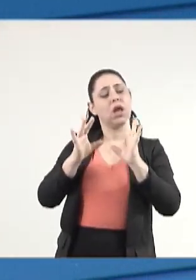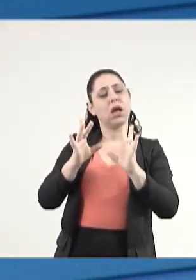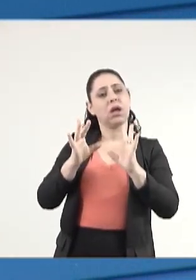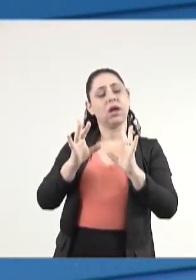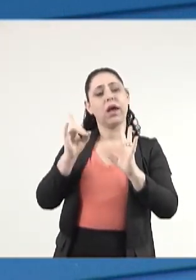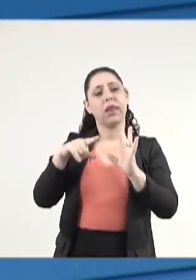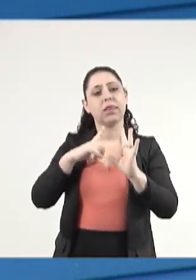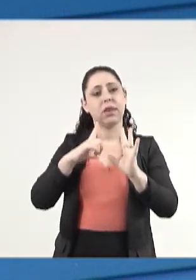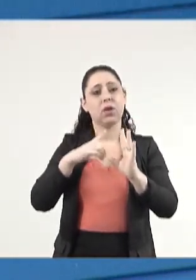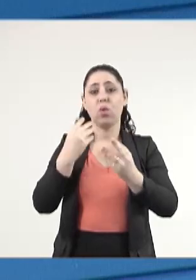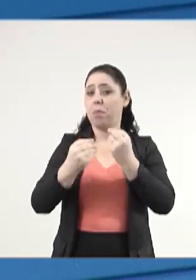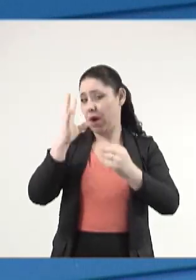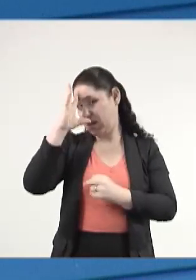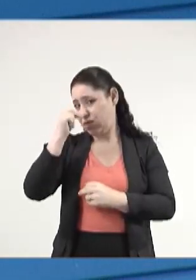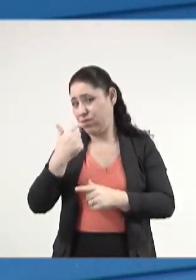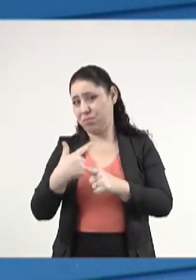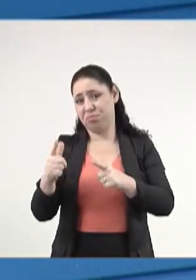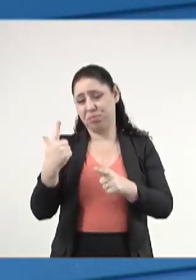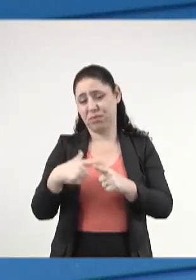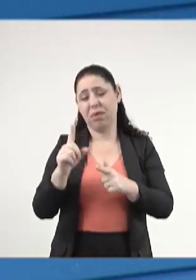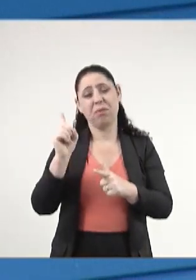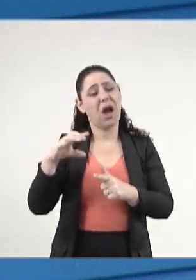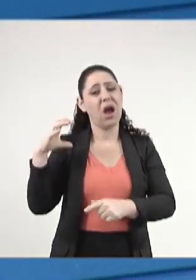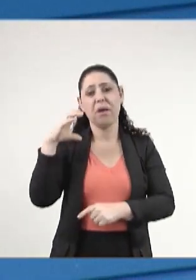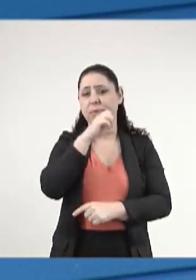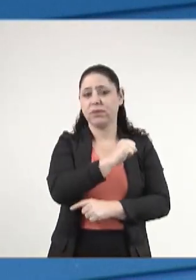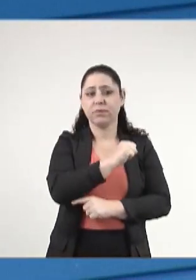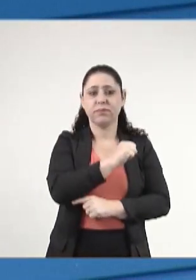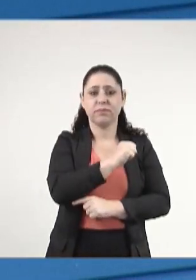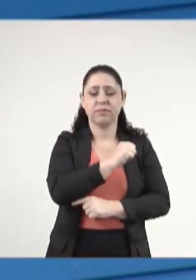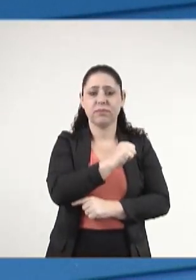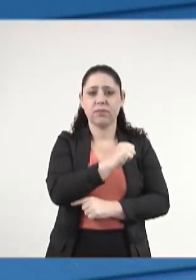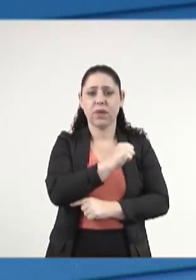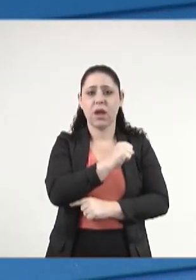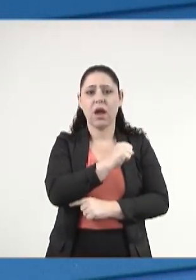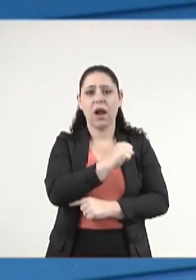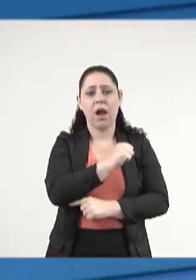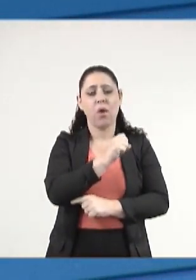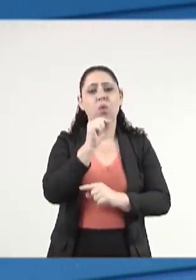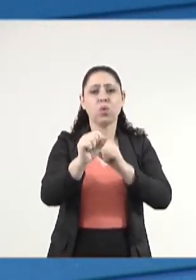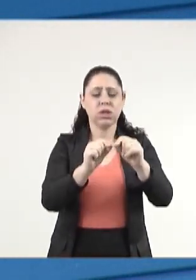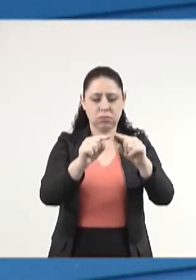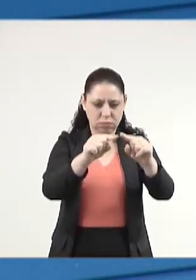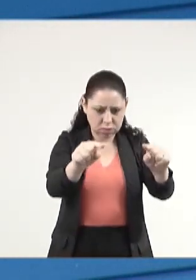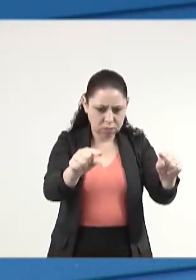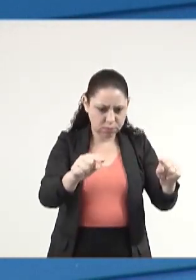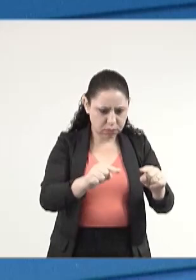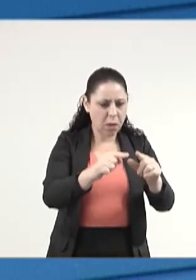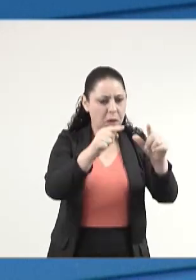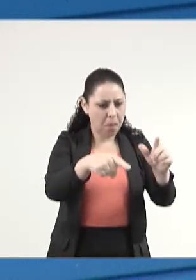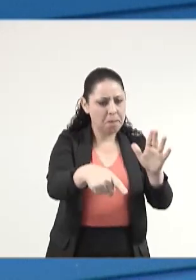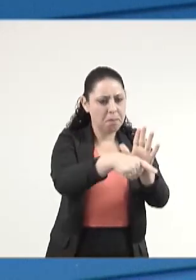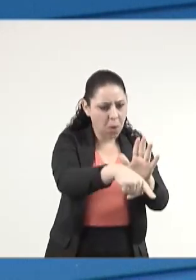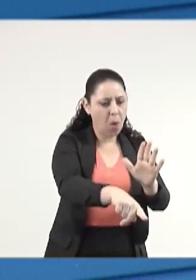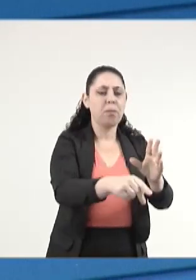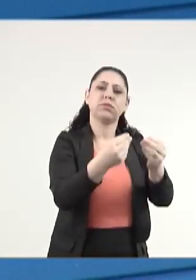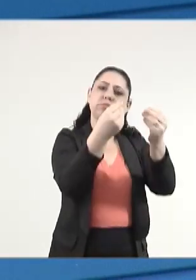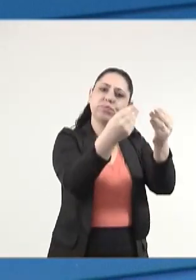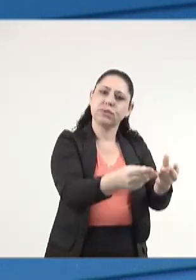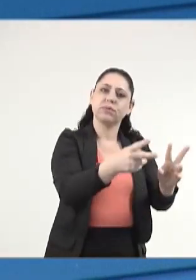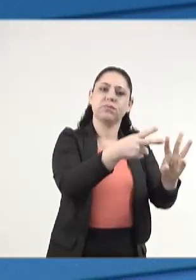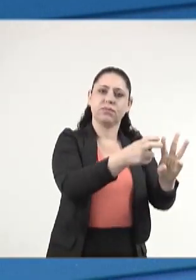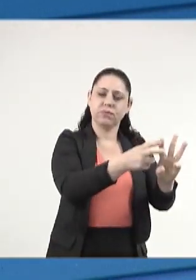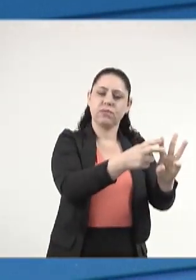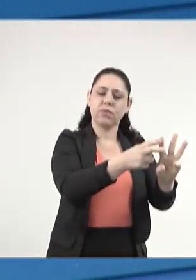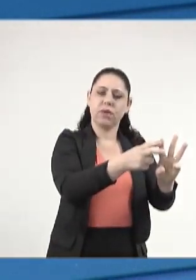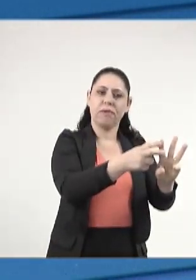de resolver essa situação, definindo de uma vez por todas os territórios indígenas, demarcando